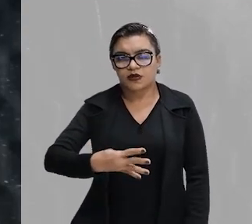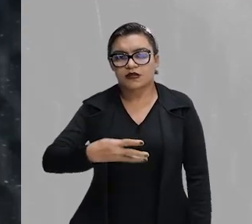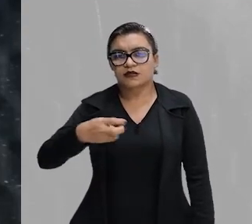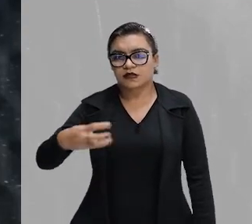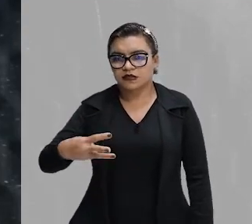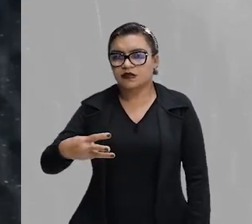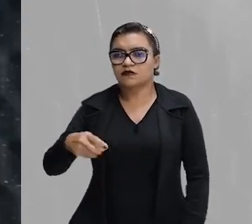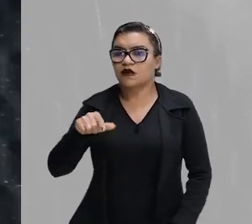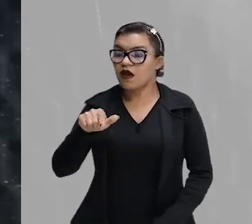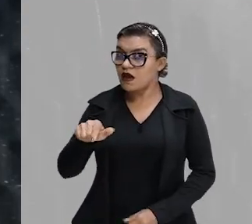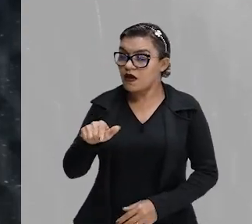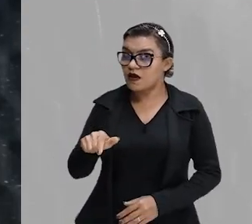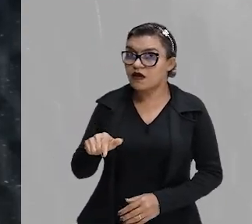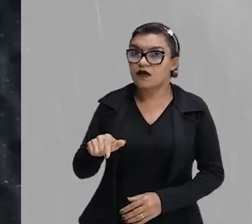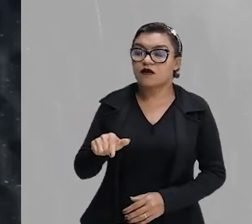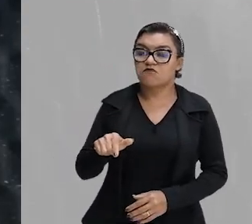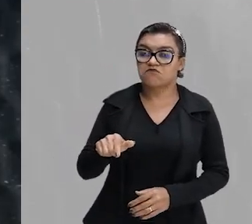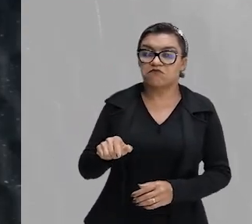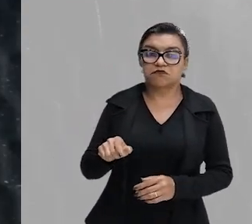para a matemática, ok?